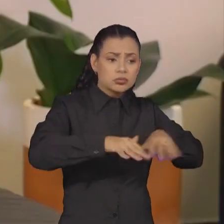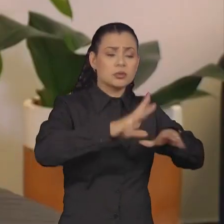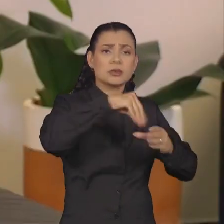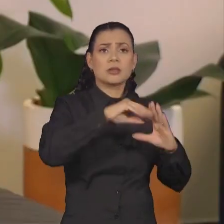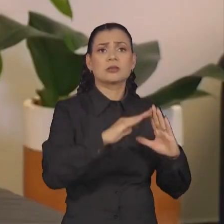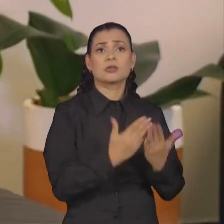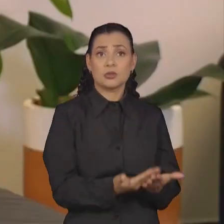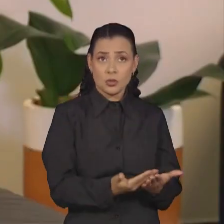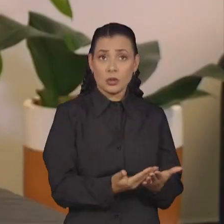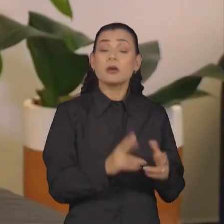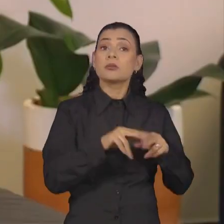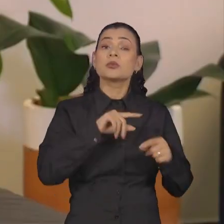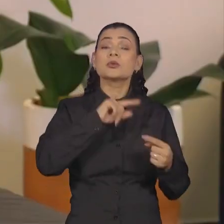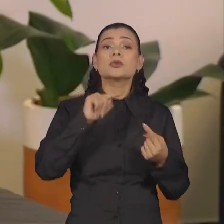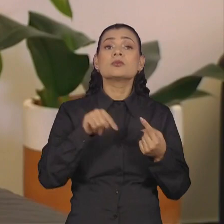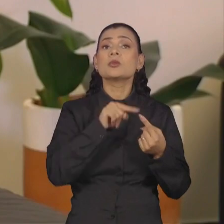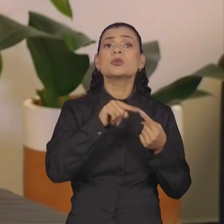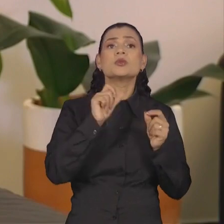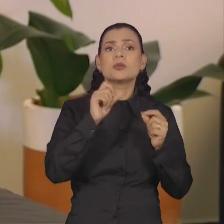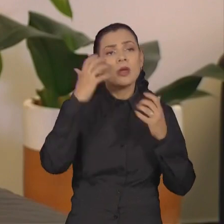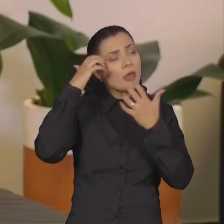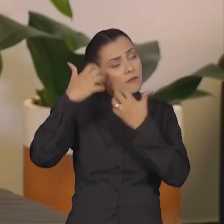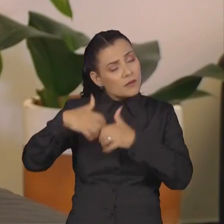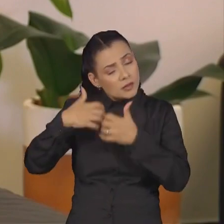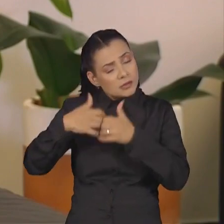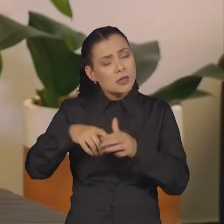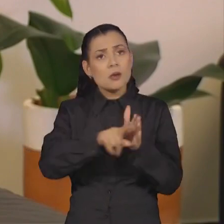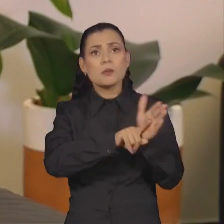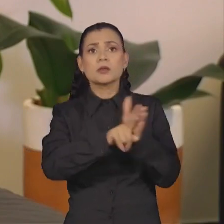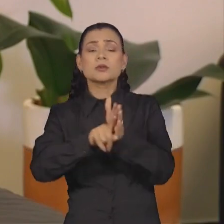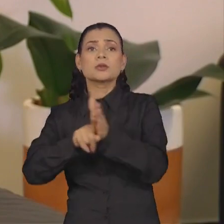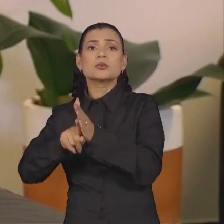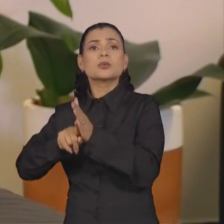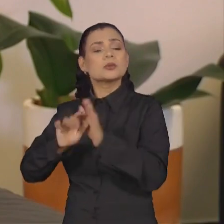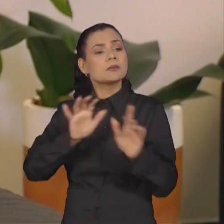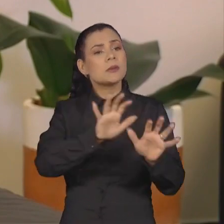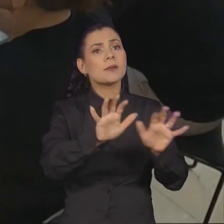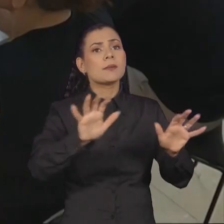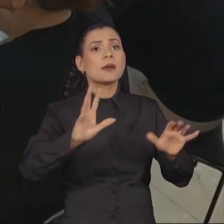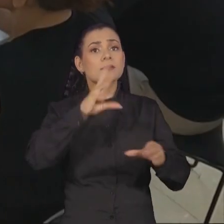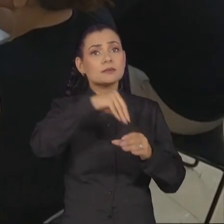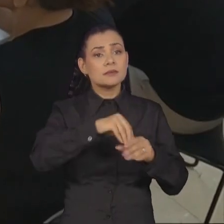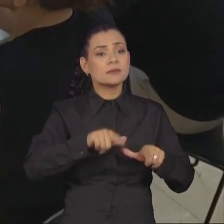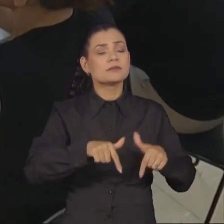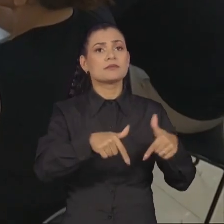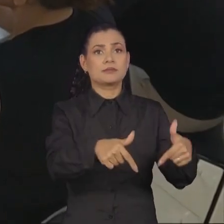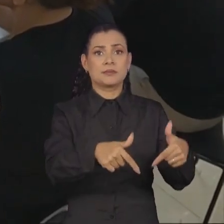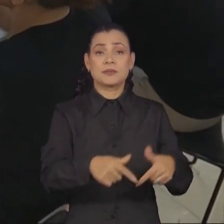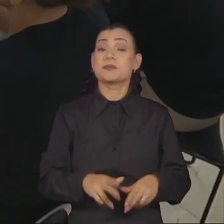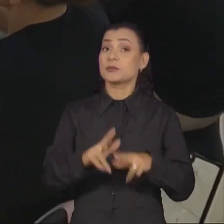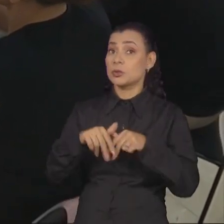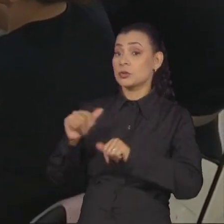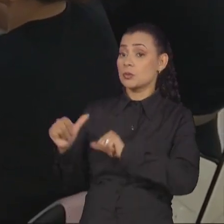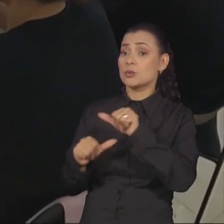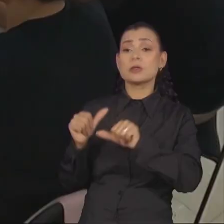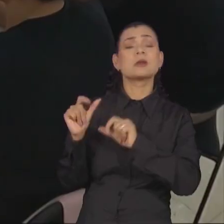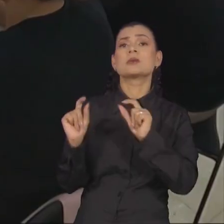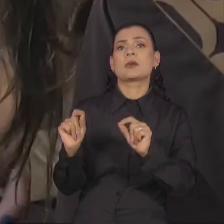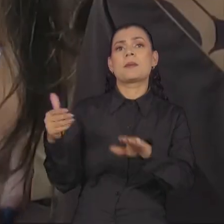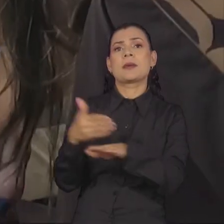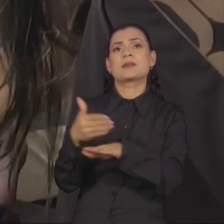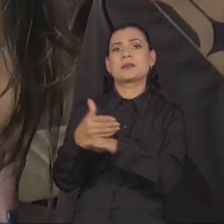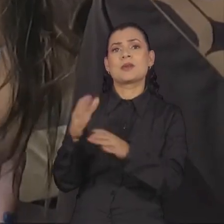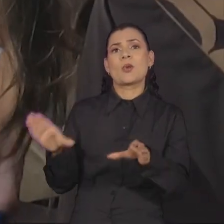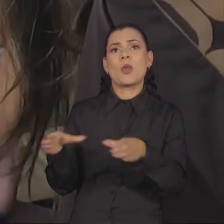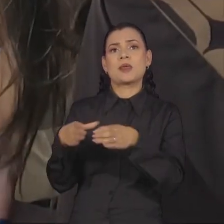da conferência é trazer reflexões, pesquisa e ações transformadoras no território. Essas mudanças vêm da participação